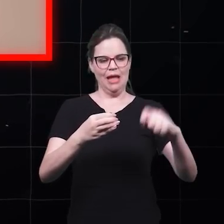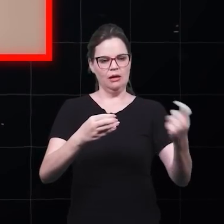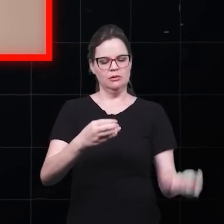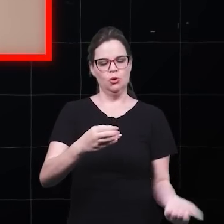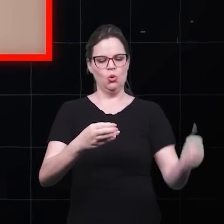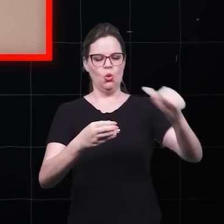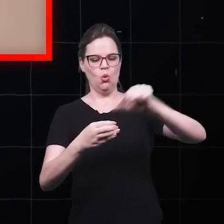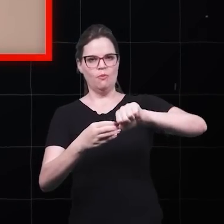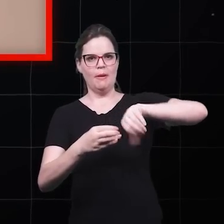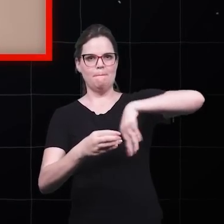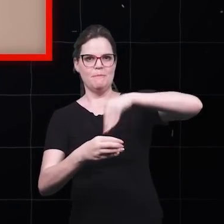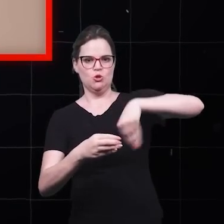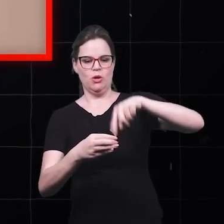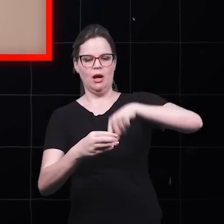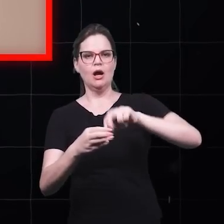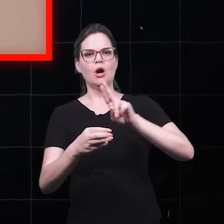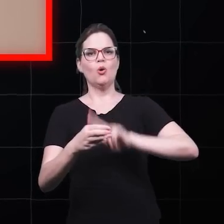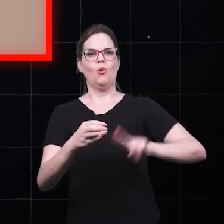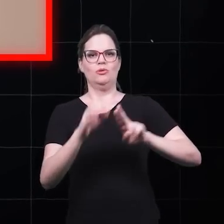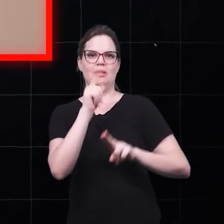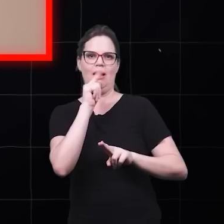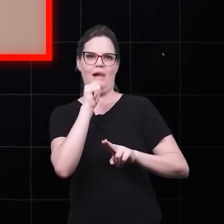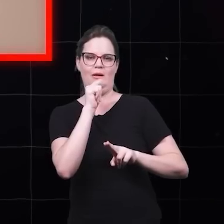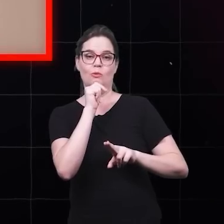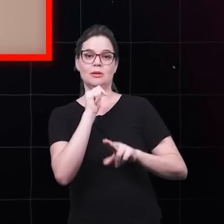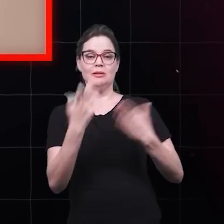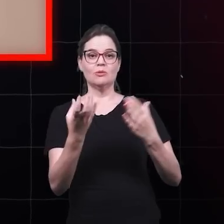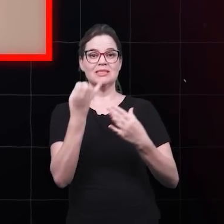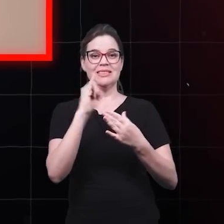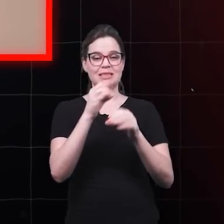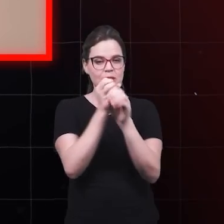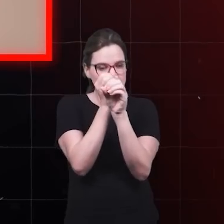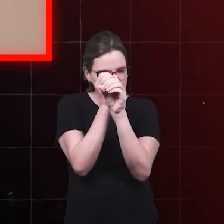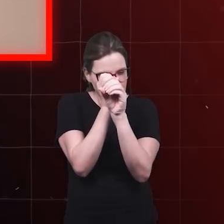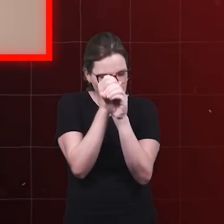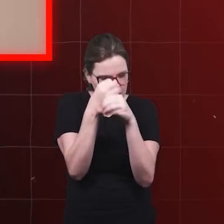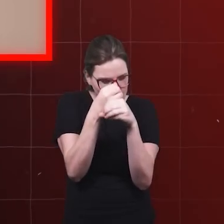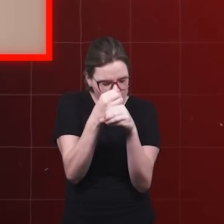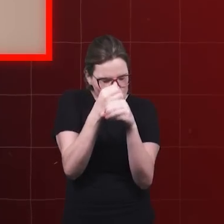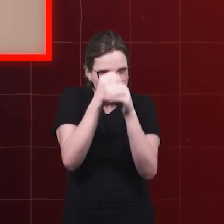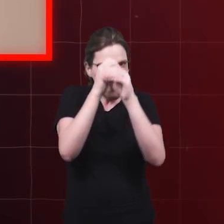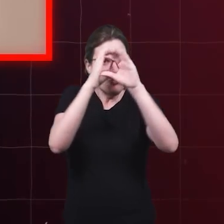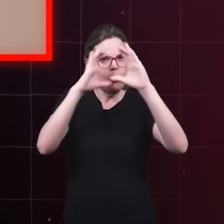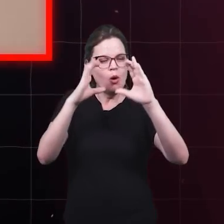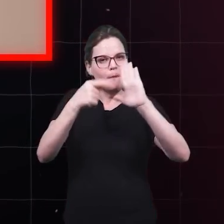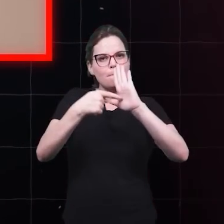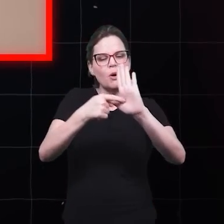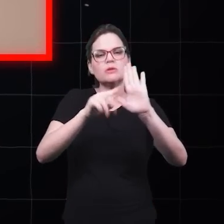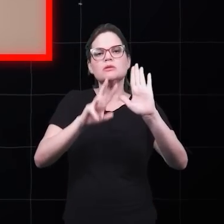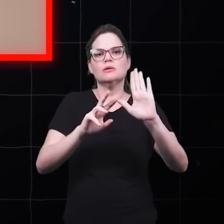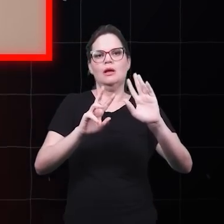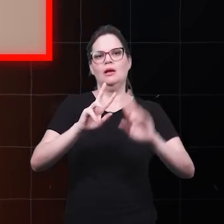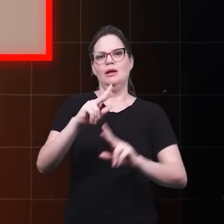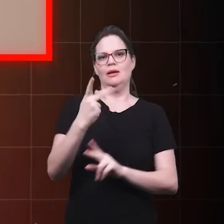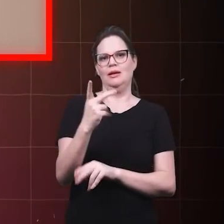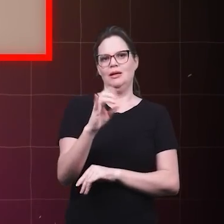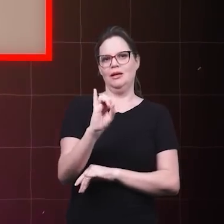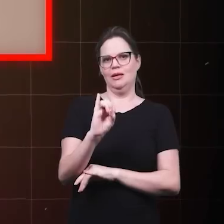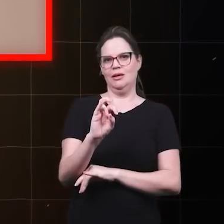90% a 95% em H2O, que são os átomos de composição principal da